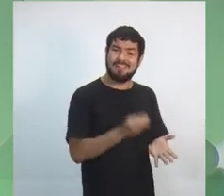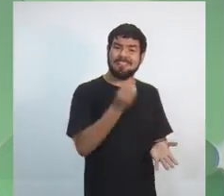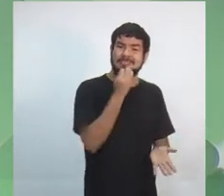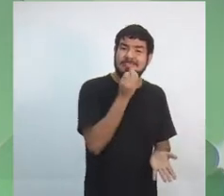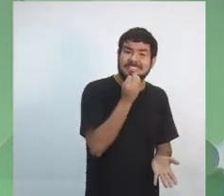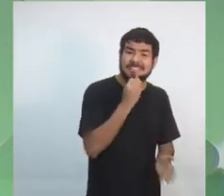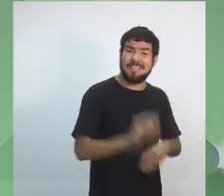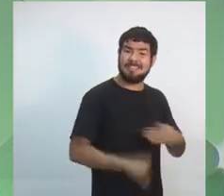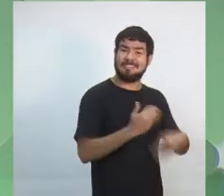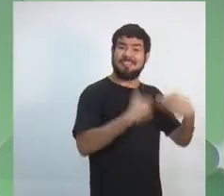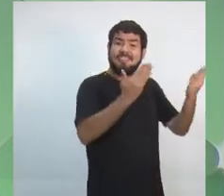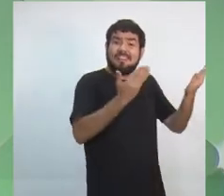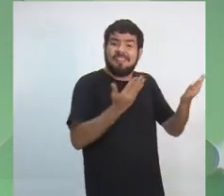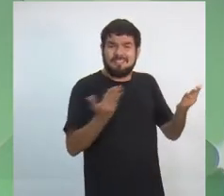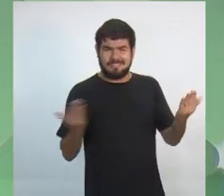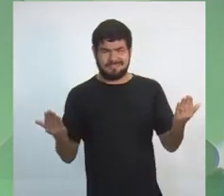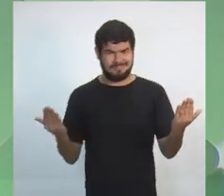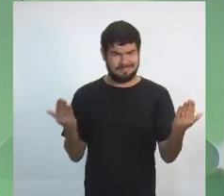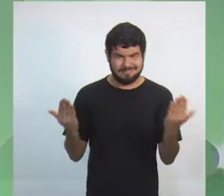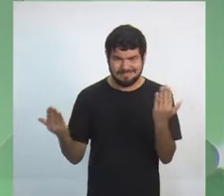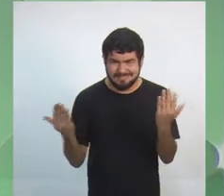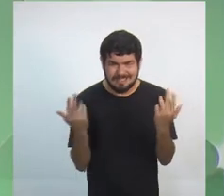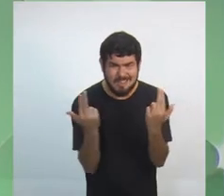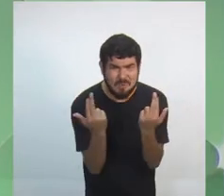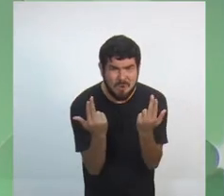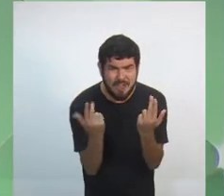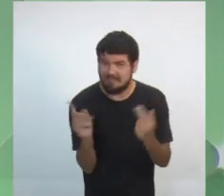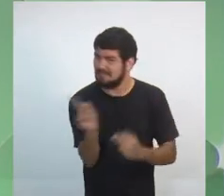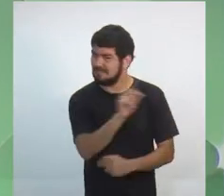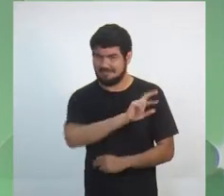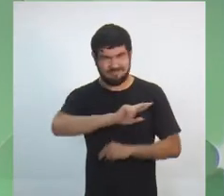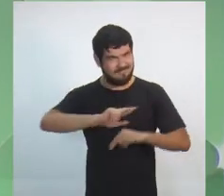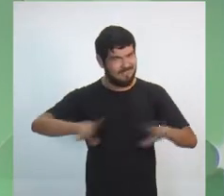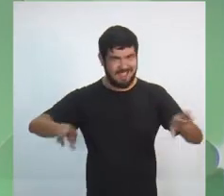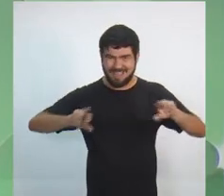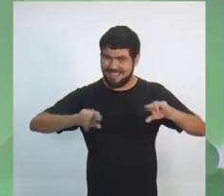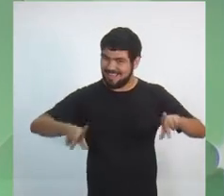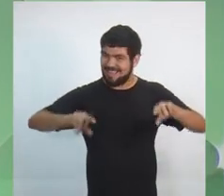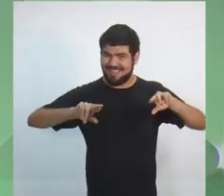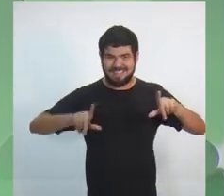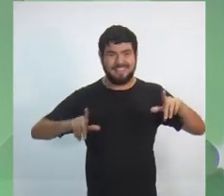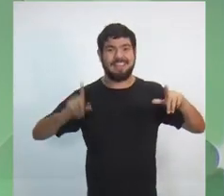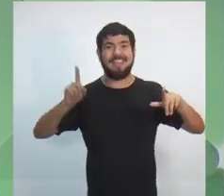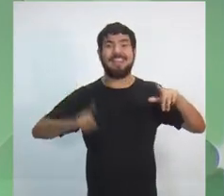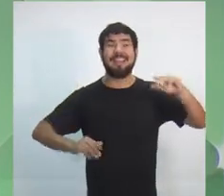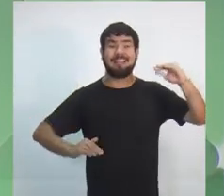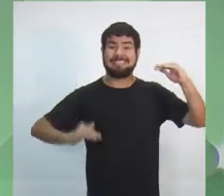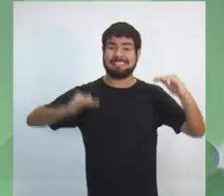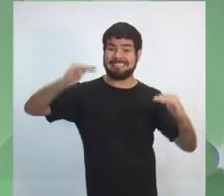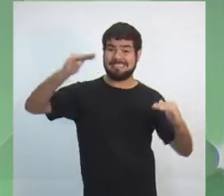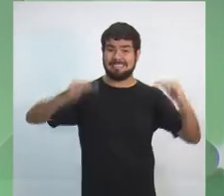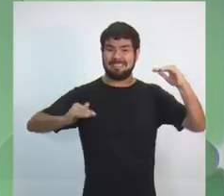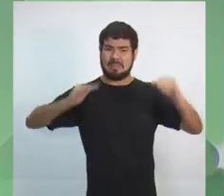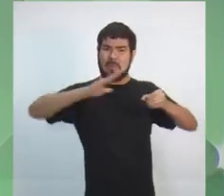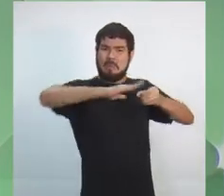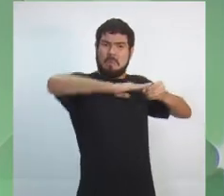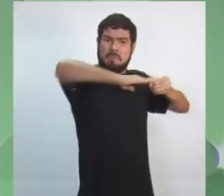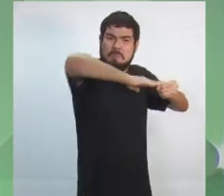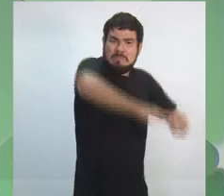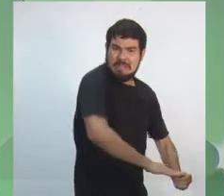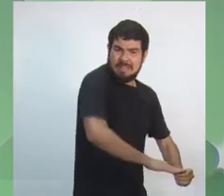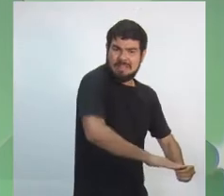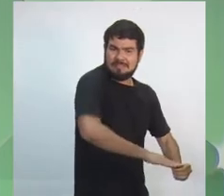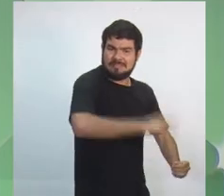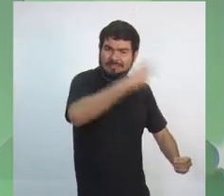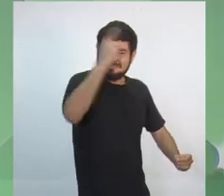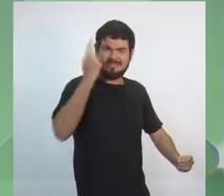se desenvolver. Isso, portanto, não é meritocracia, não é? Isso é humilhar as pessoas